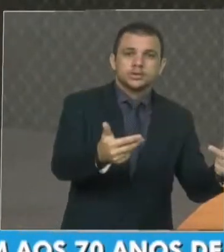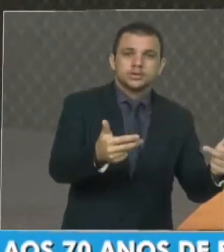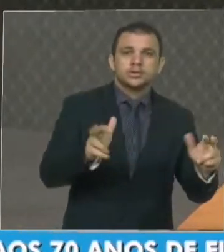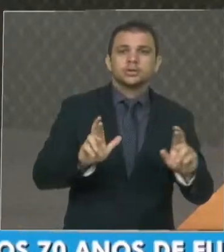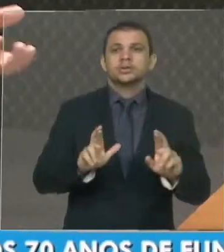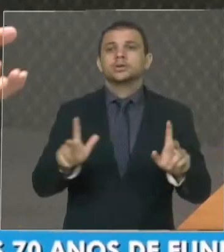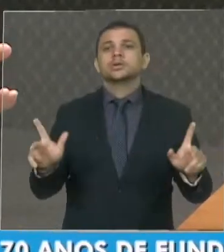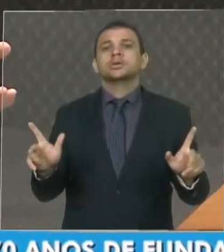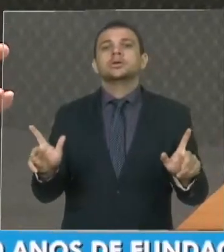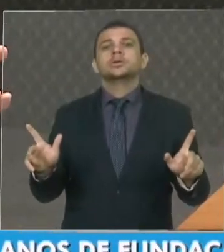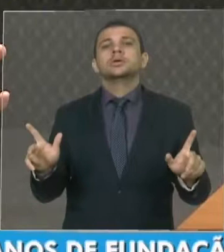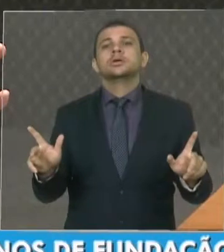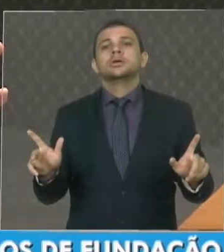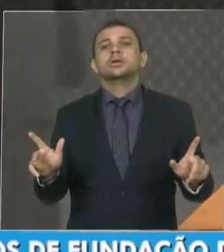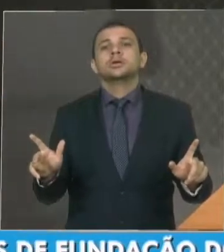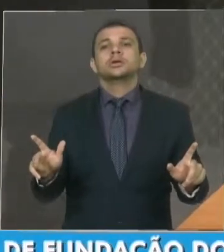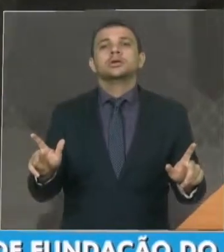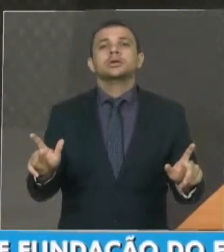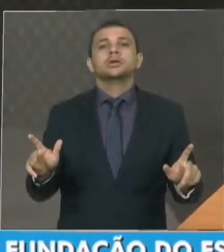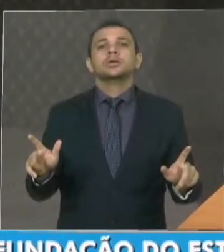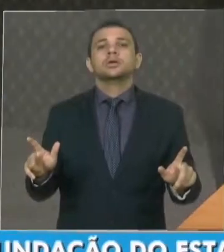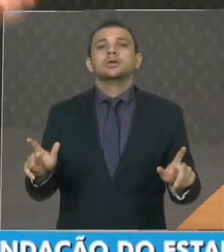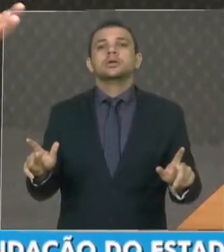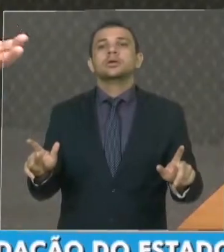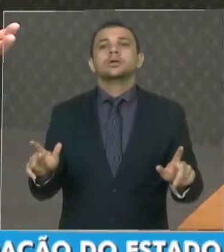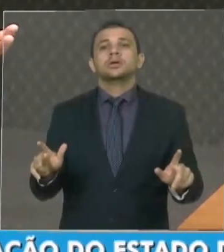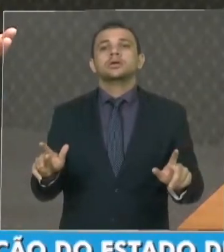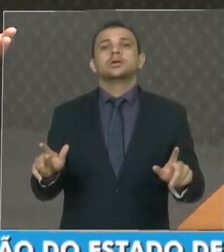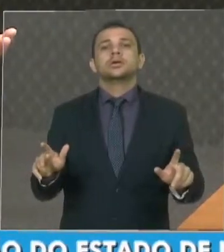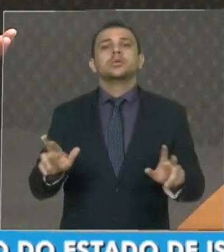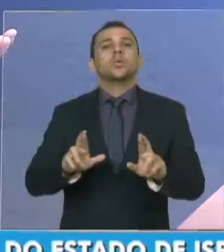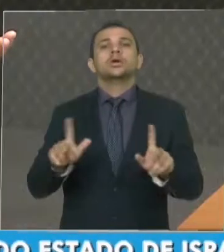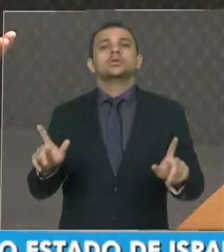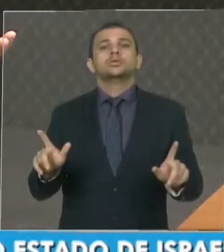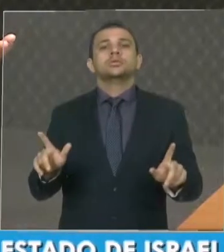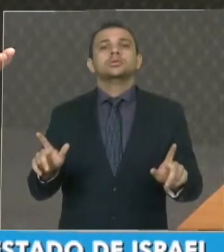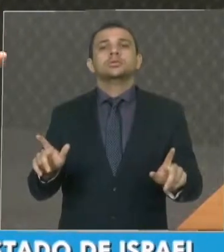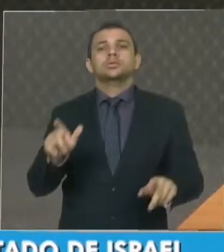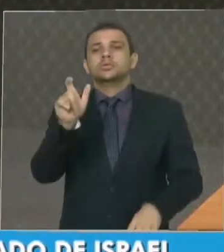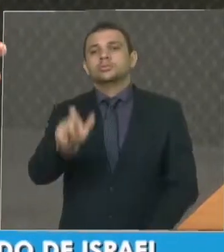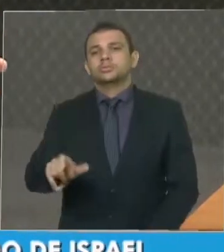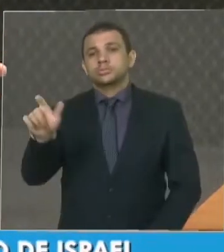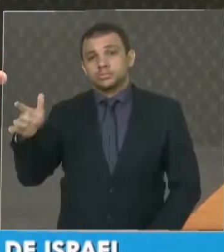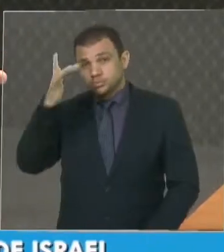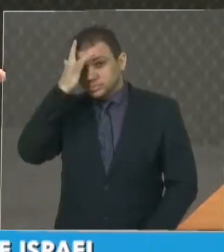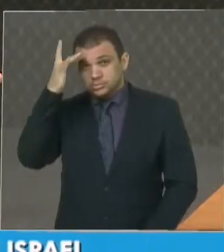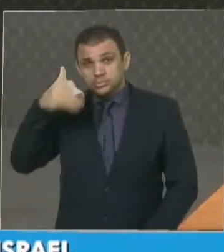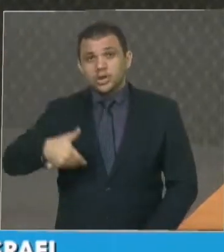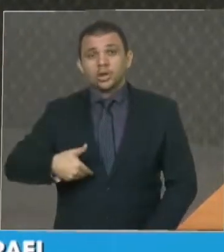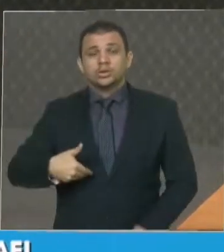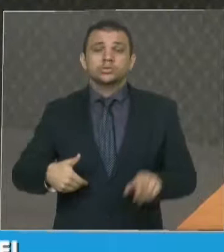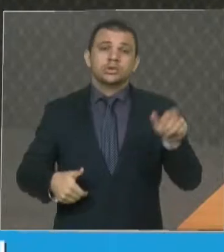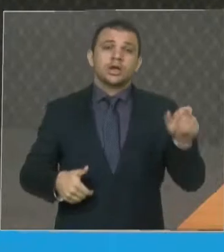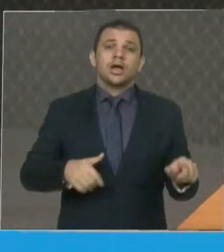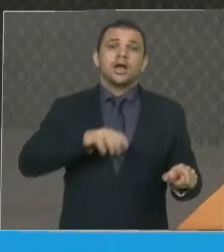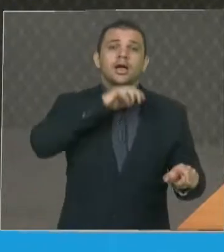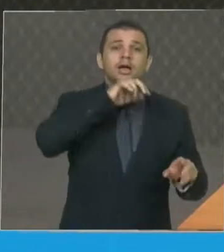being, how you say? Like pessoas. Que é a diferença? É muito fácil.